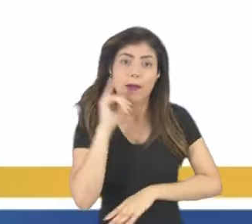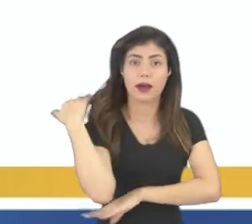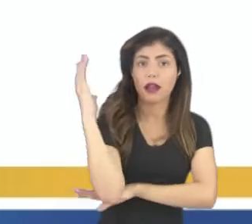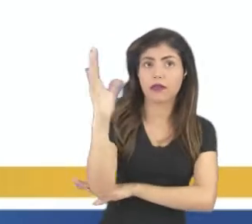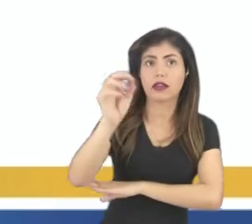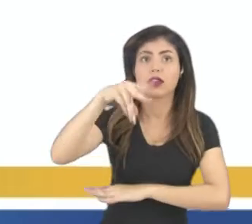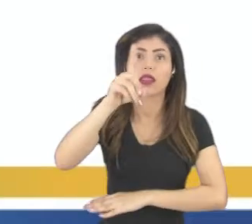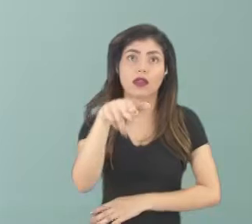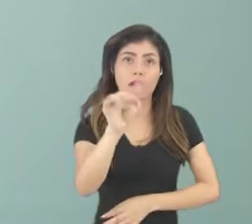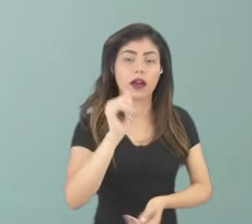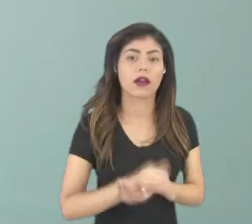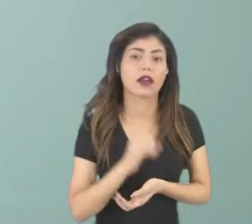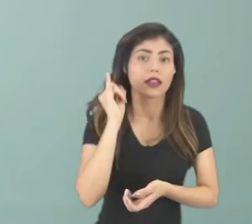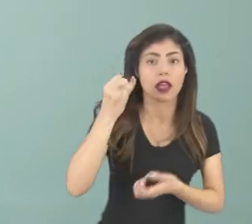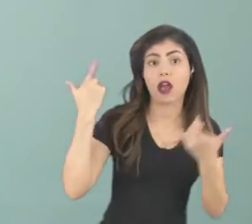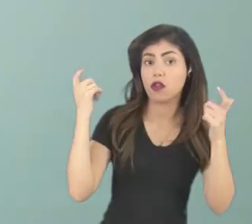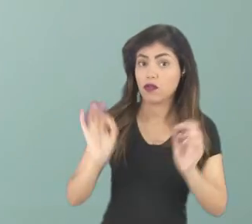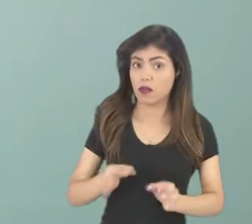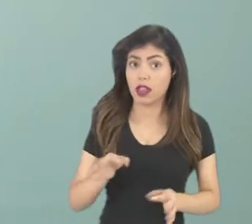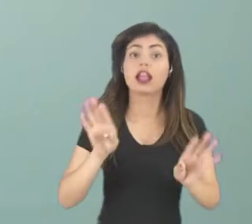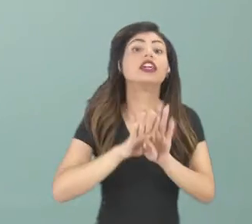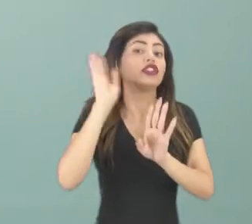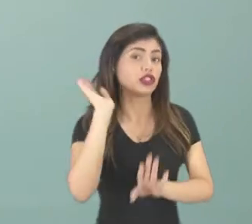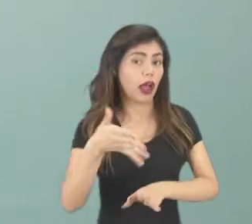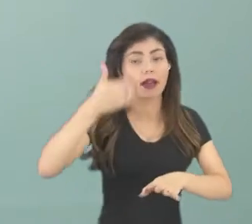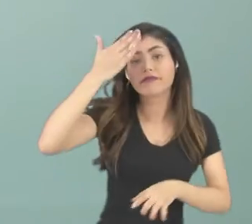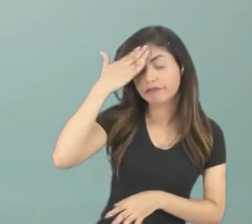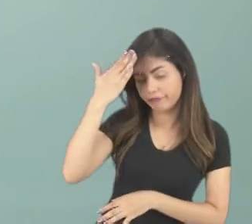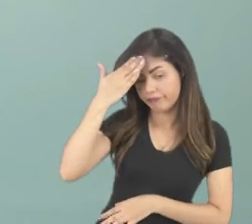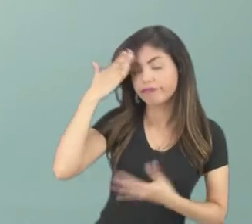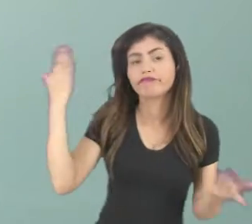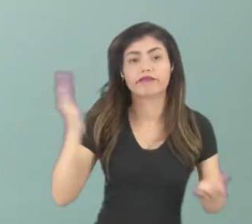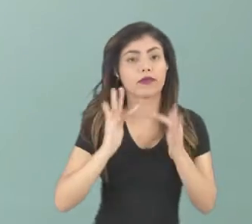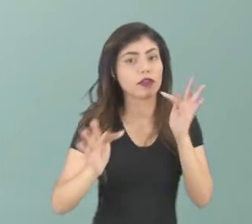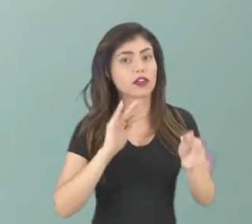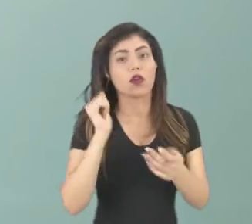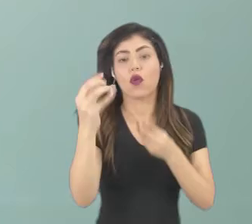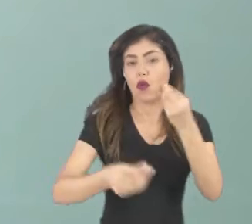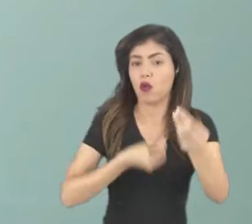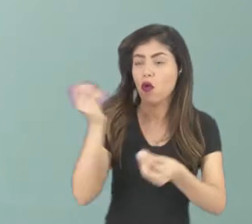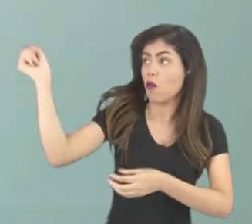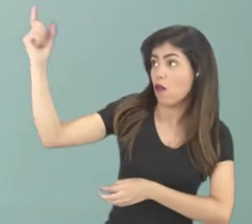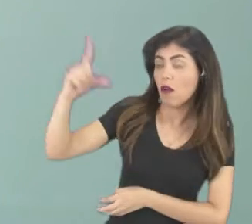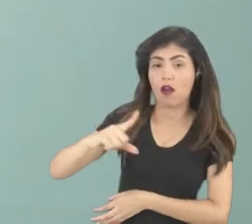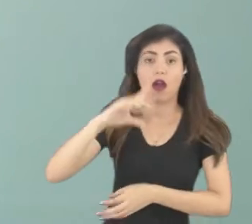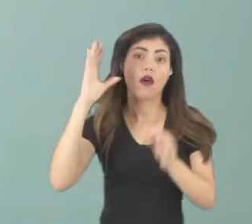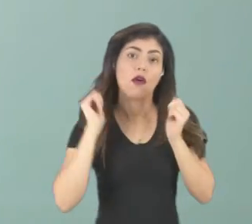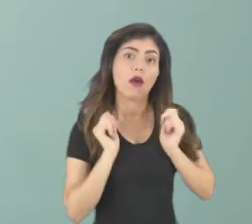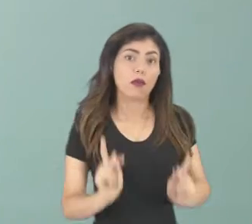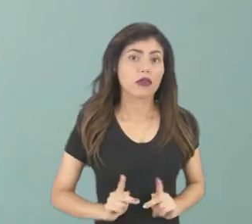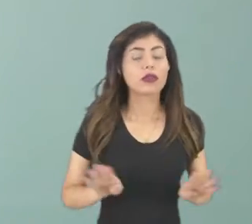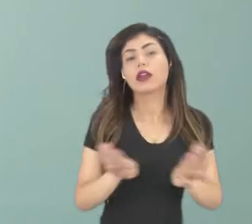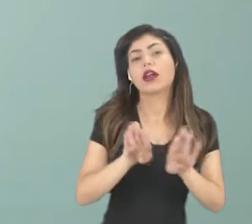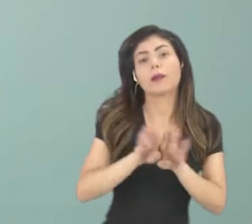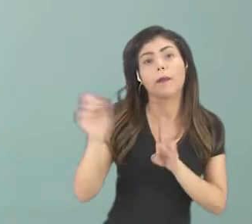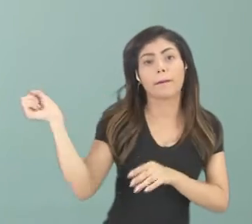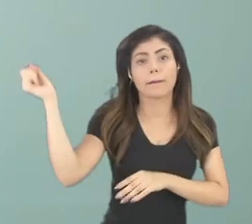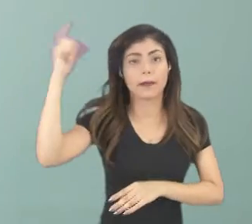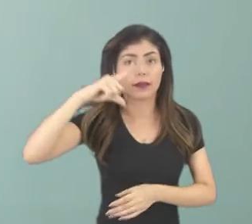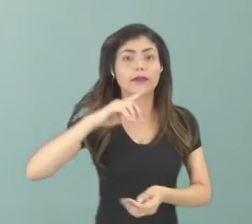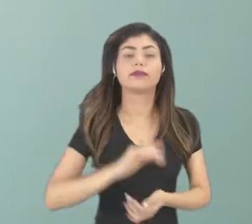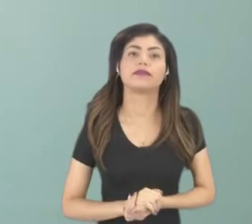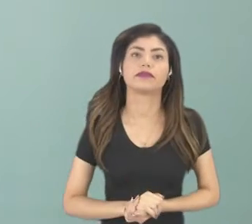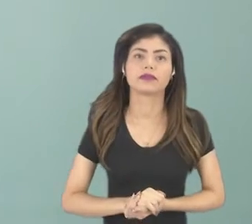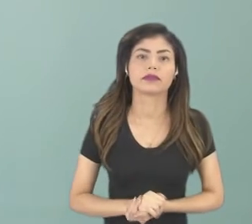então sim estava correto A maneira em que os físicos já entendiam o comportamento da luz no final do século 19 que era de uma forma